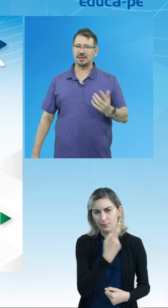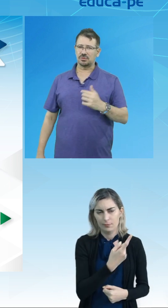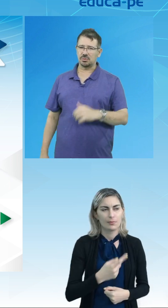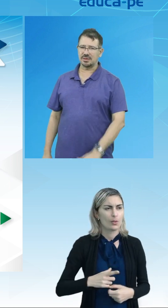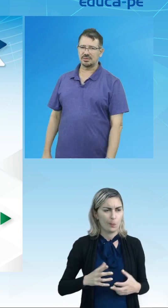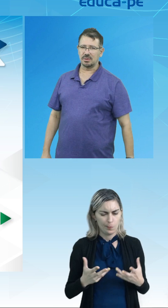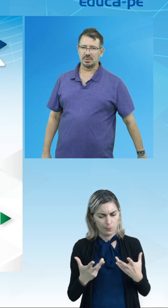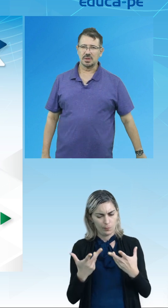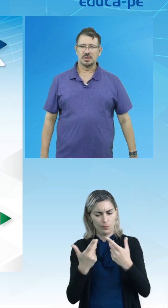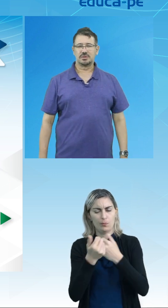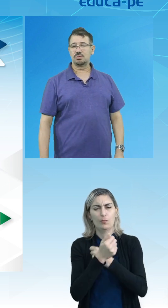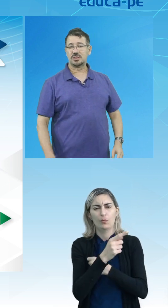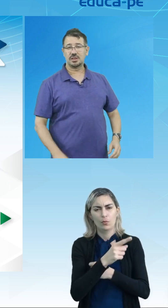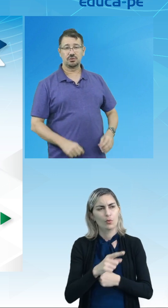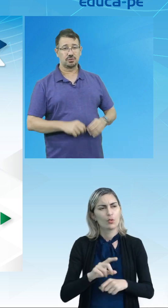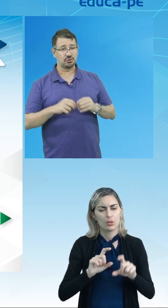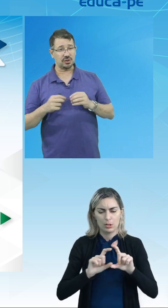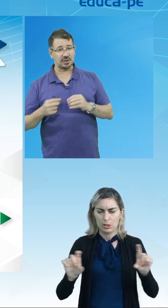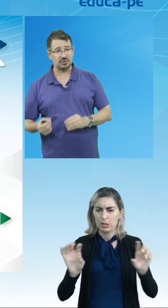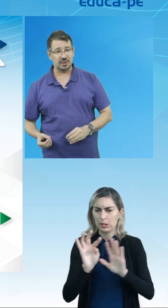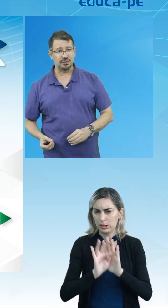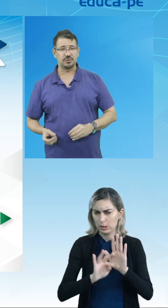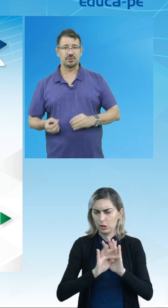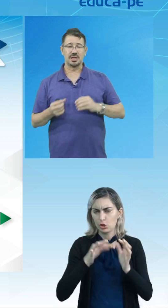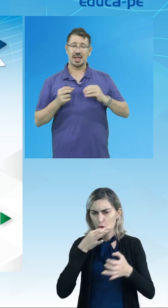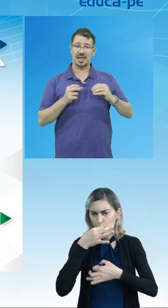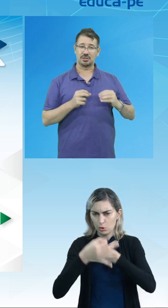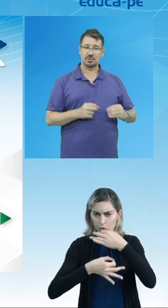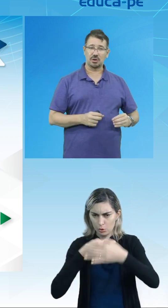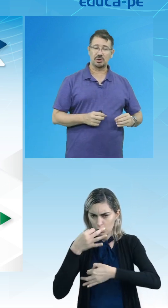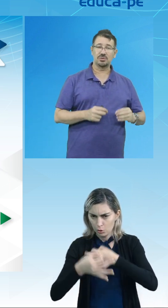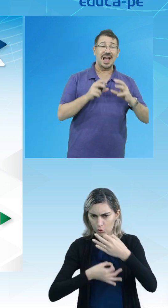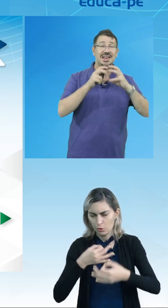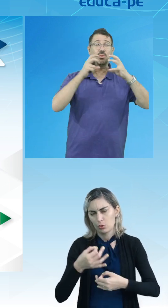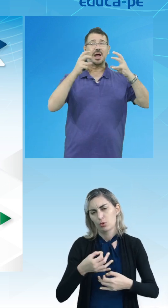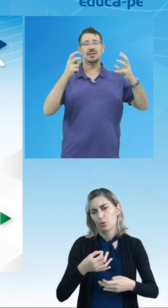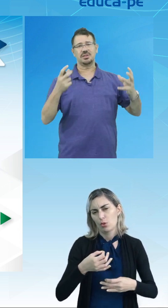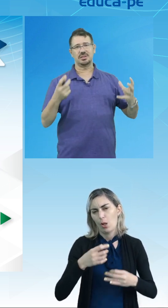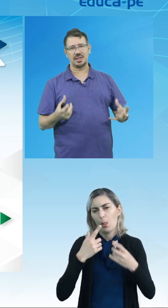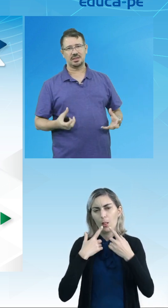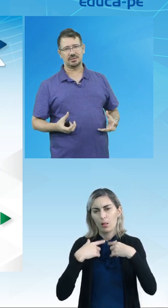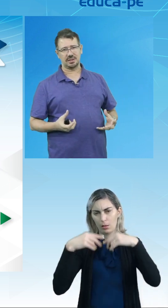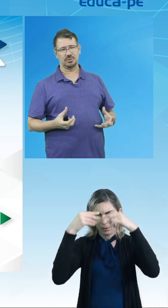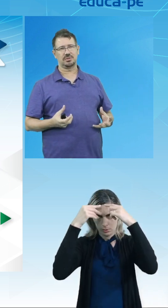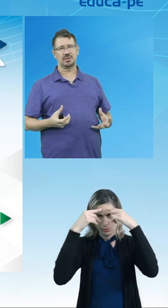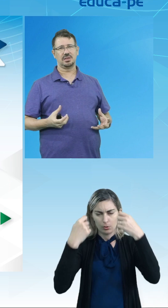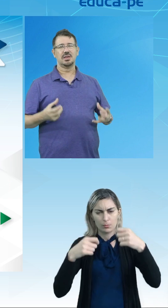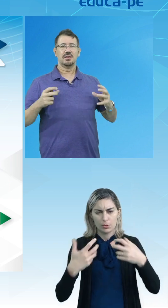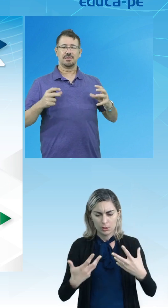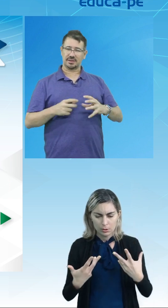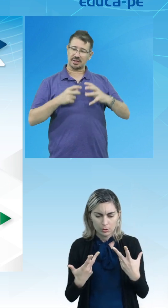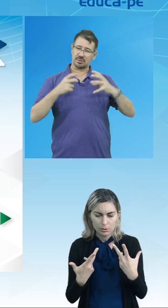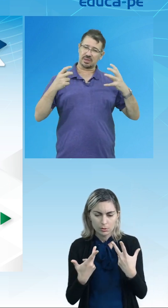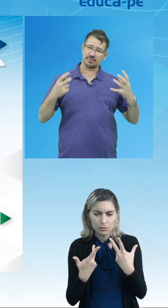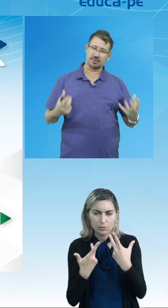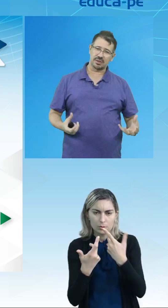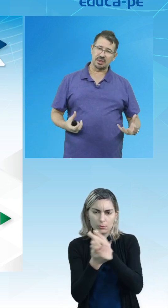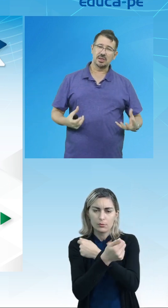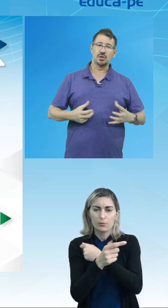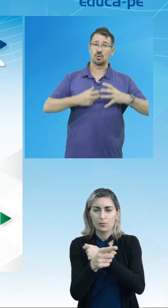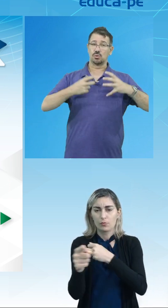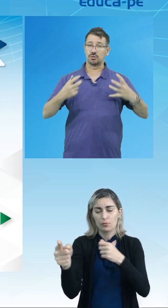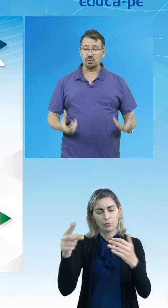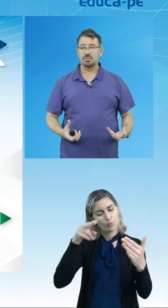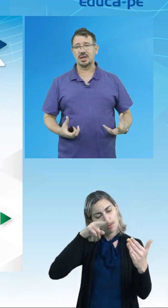a persuasão. São textos sugestivos, retóricos. A linguagem tem que seduzir, fazer com que